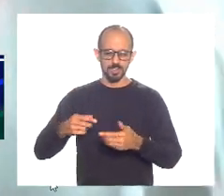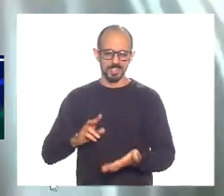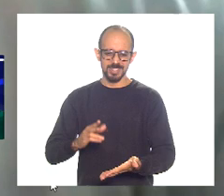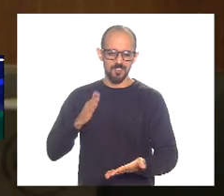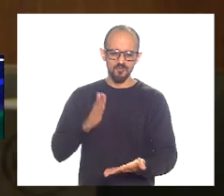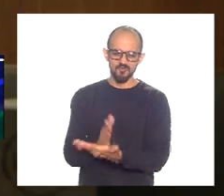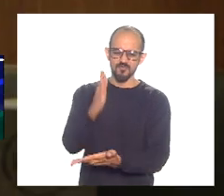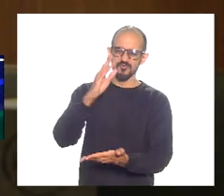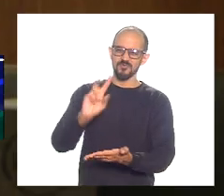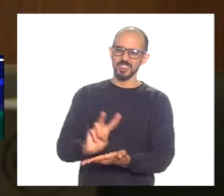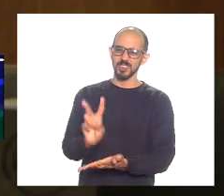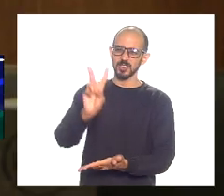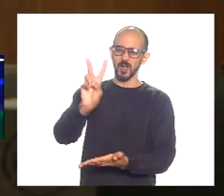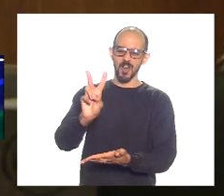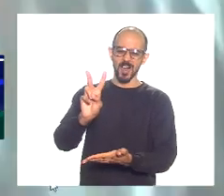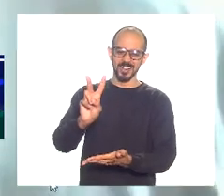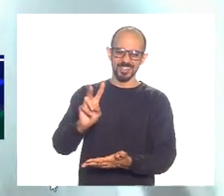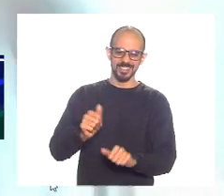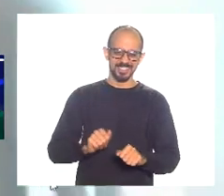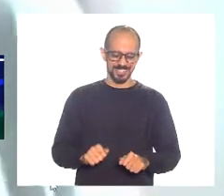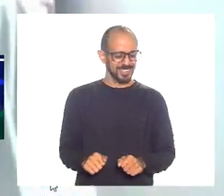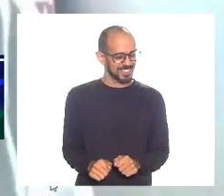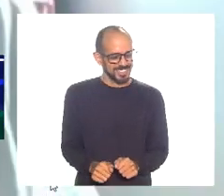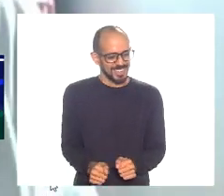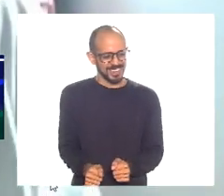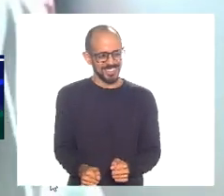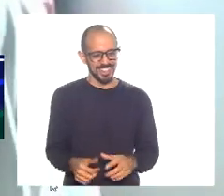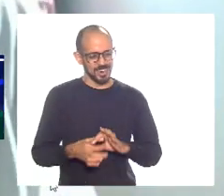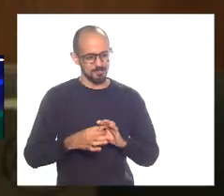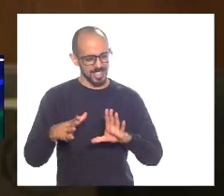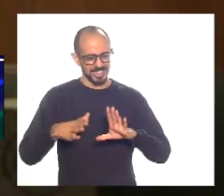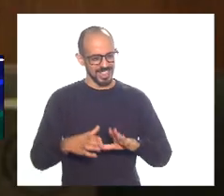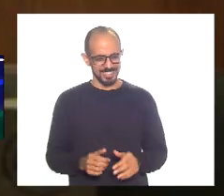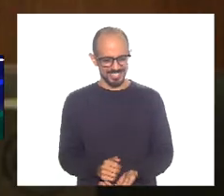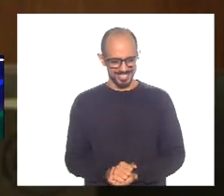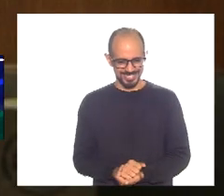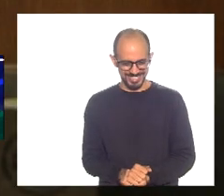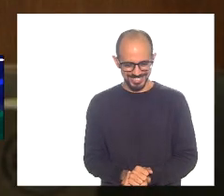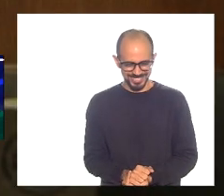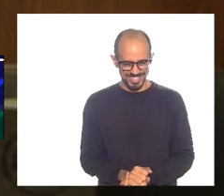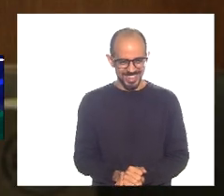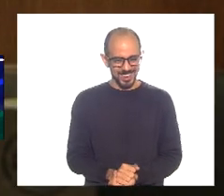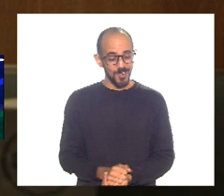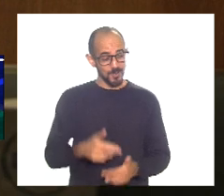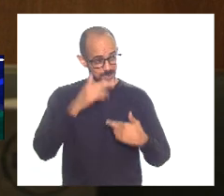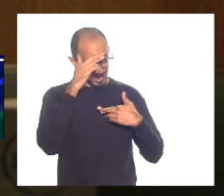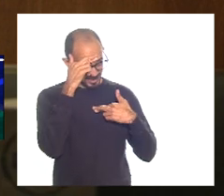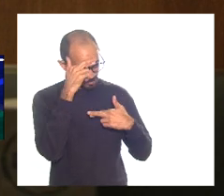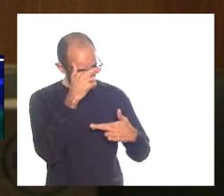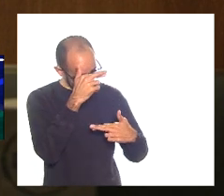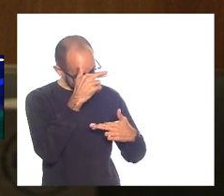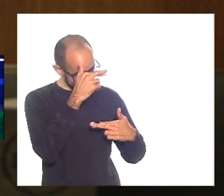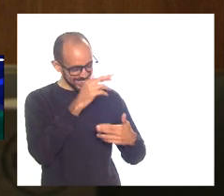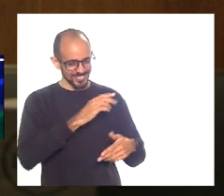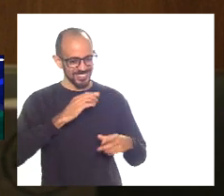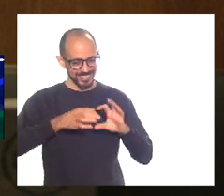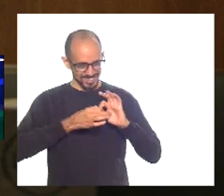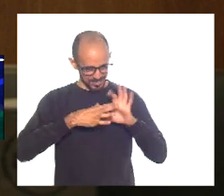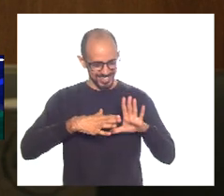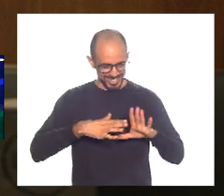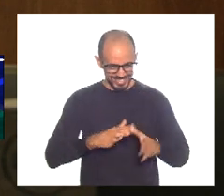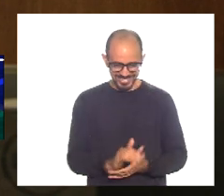liberdade. O que o mestre pedir, faremos sempre. Com respeito, com democracia. Tá demais, hein?